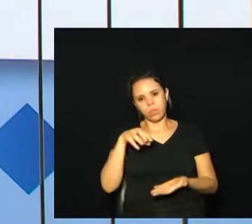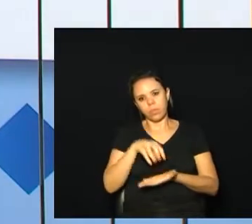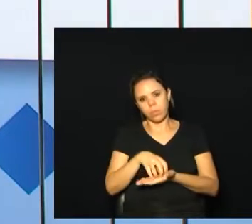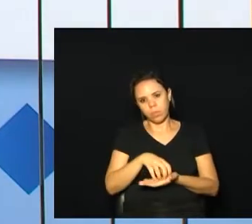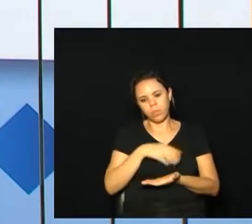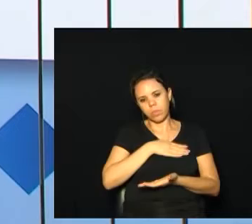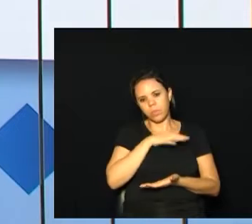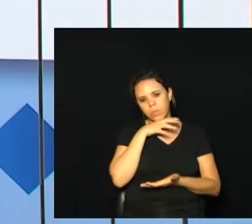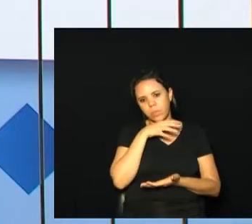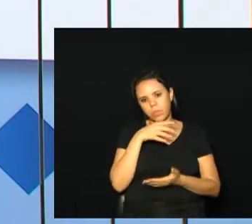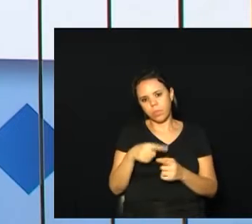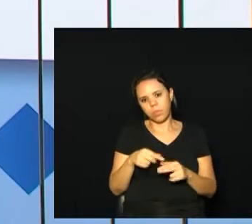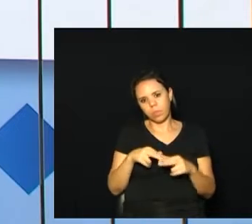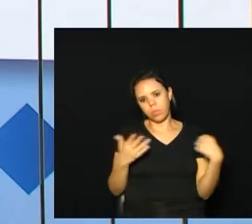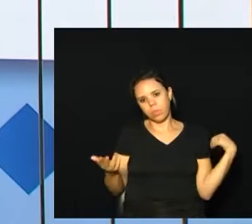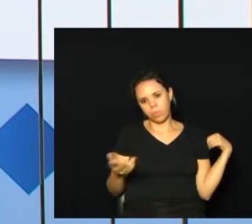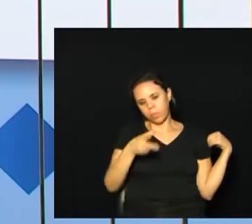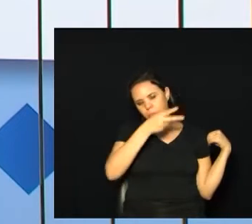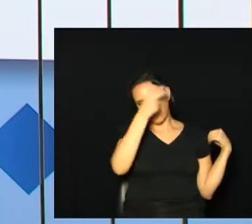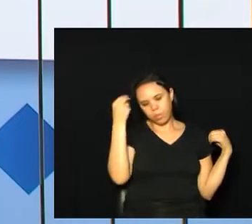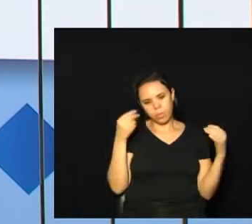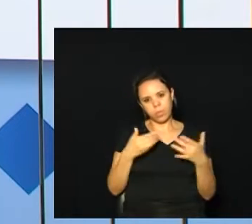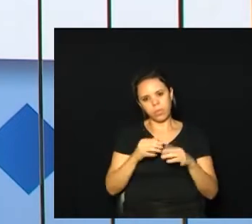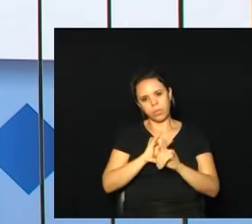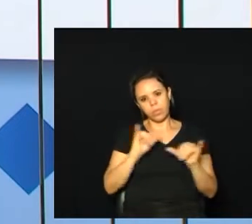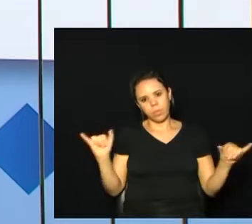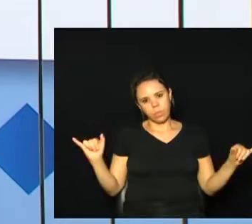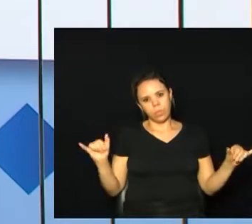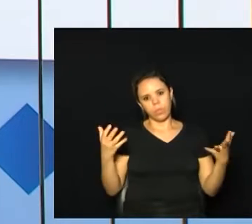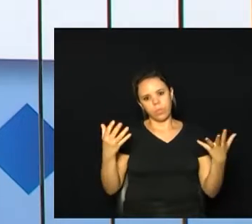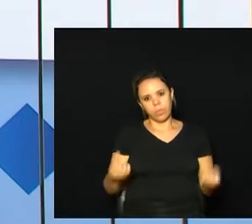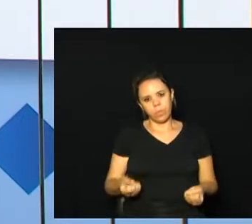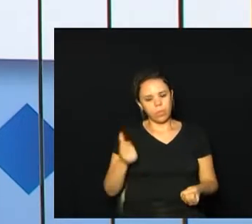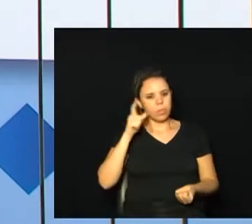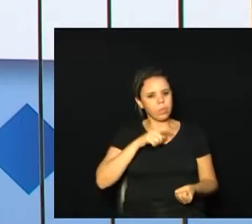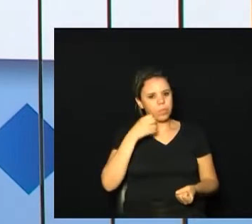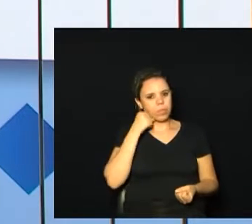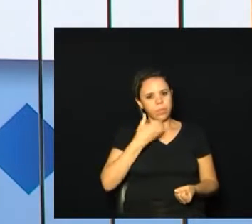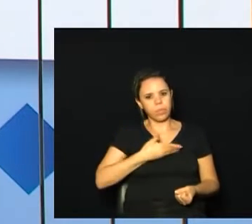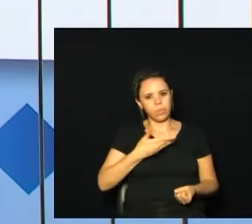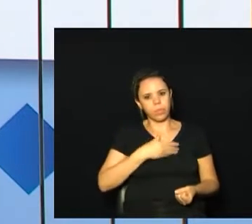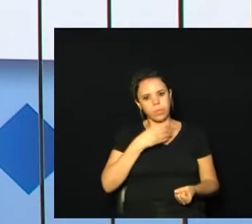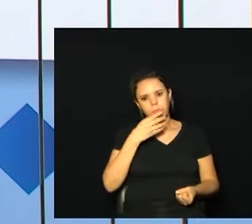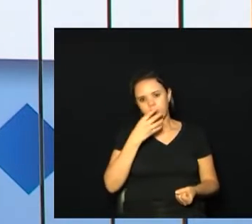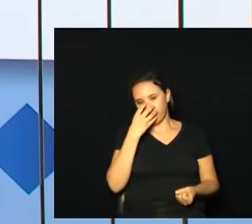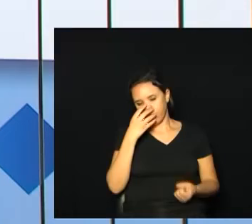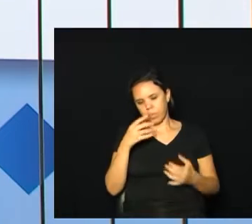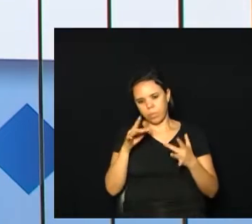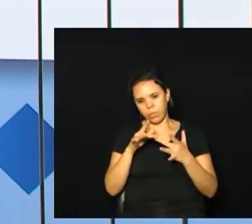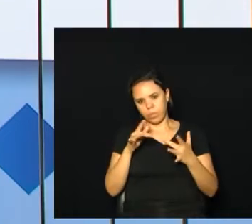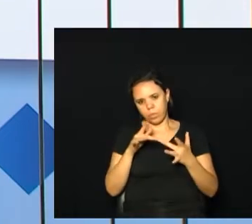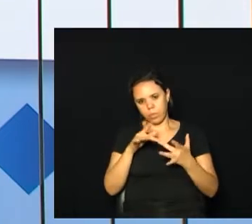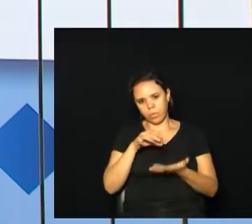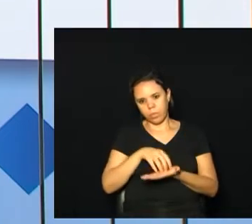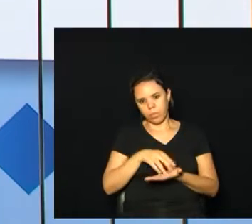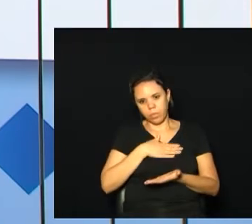de Bem-Estar Animal. Por isso, agora, a Prefeitura lançou a campanha Adote um Amigo, essa campanha que é ligada ao